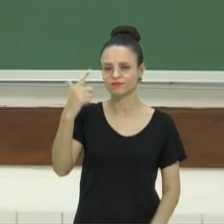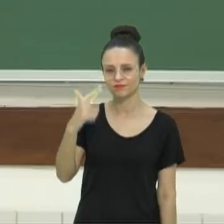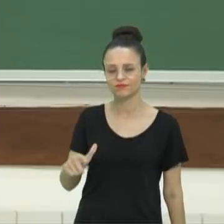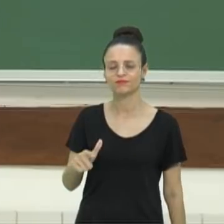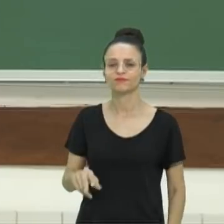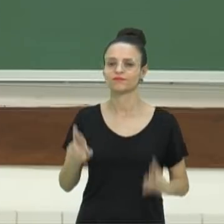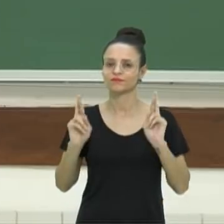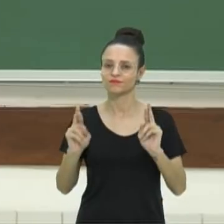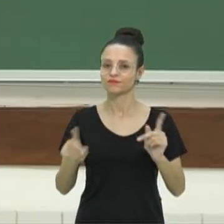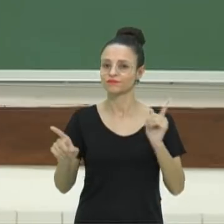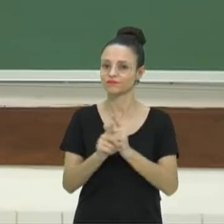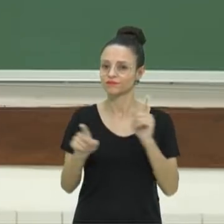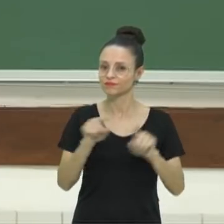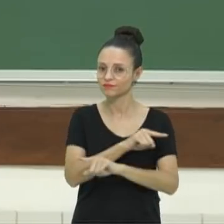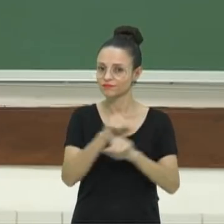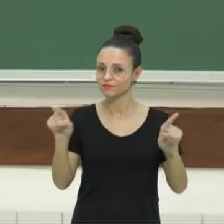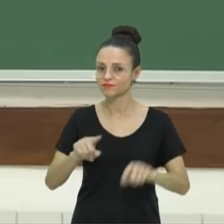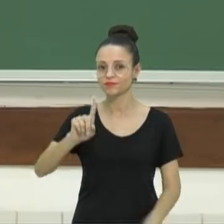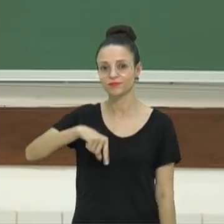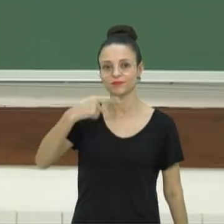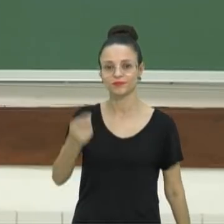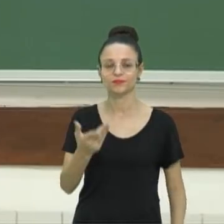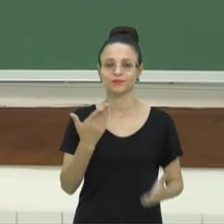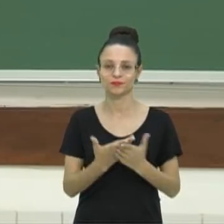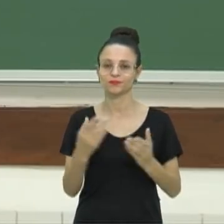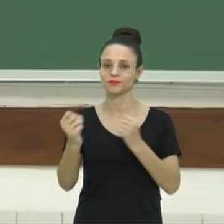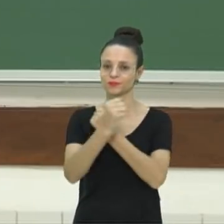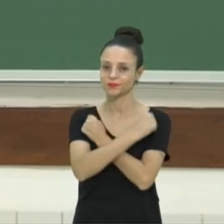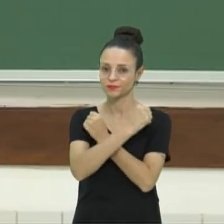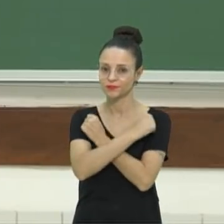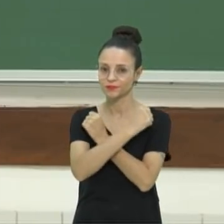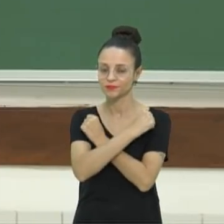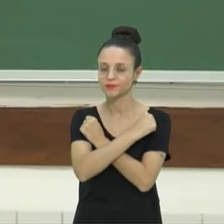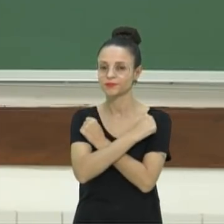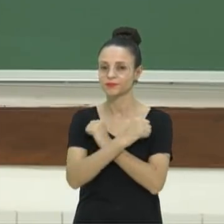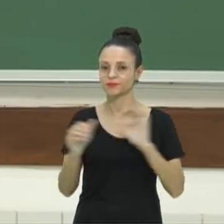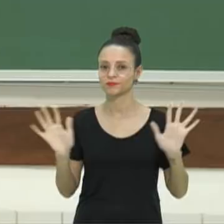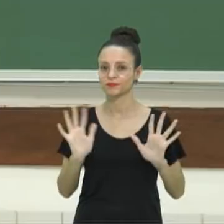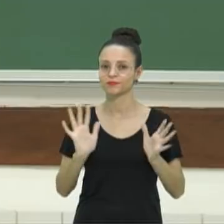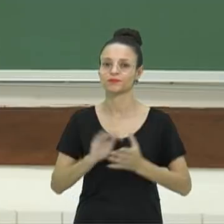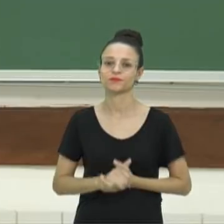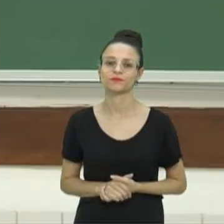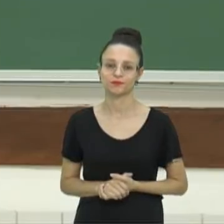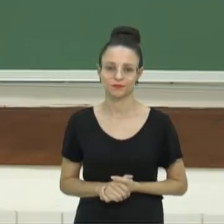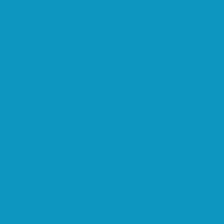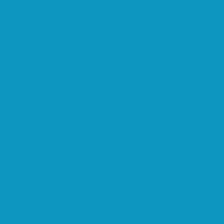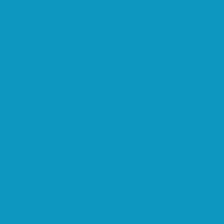vocês, espero encontrá-los todos bem na nossa próxima aula. Forte abraço a todos e Date Baiô!